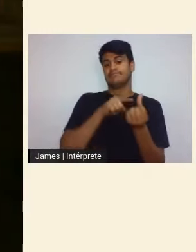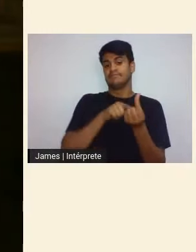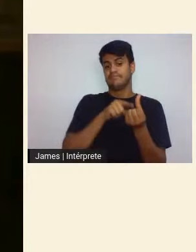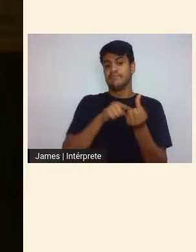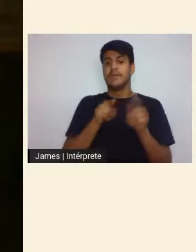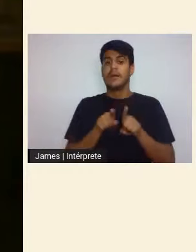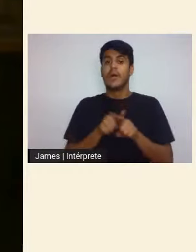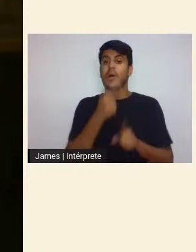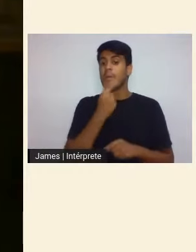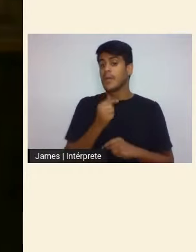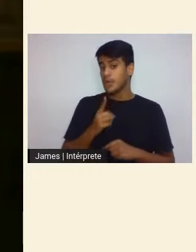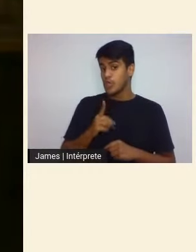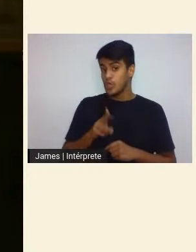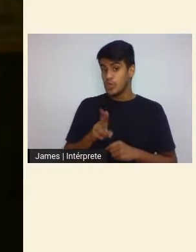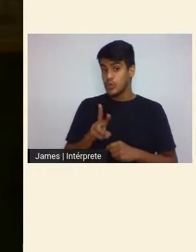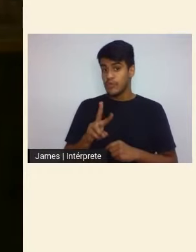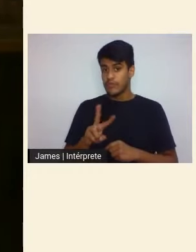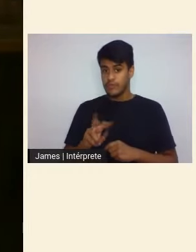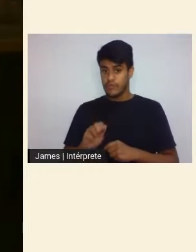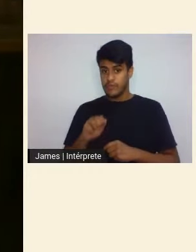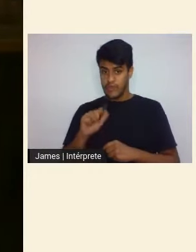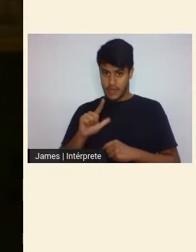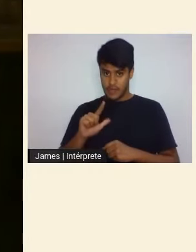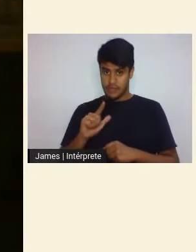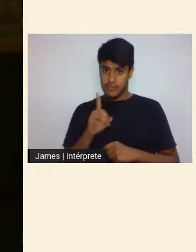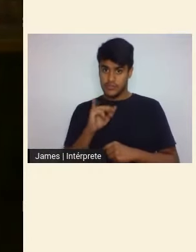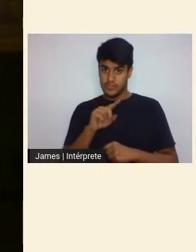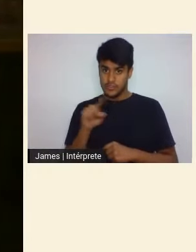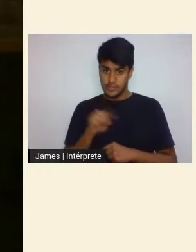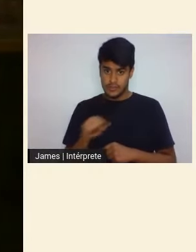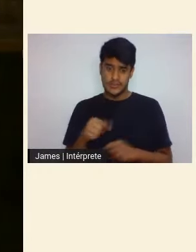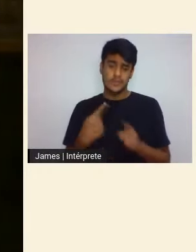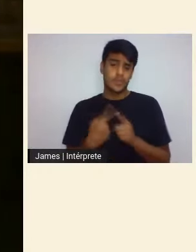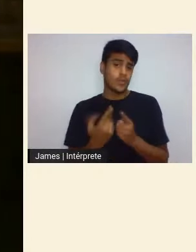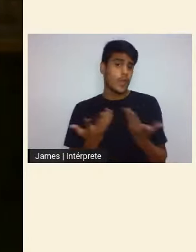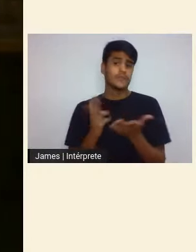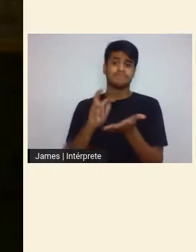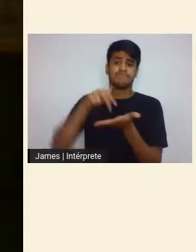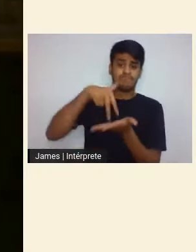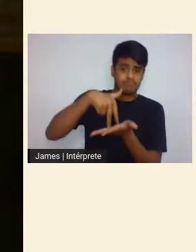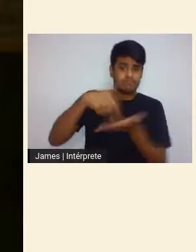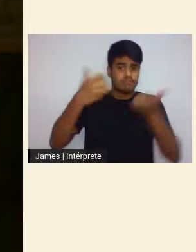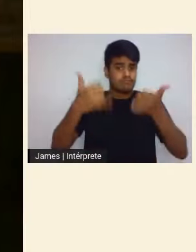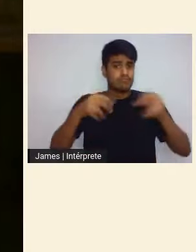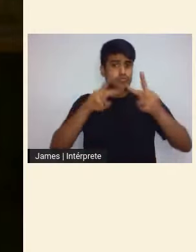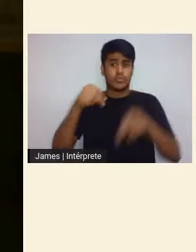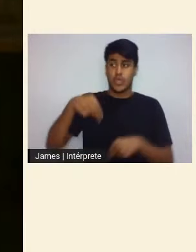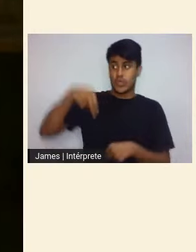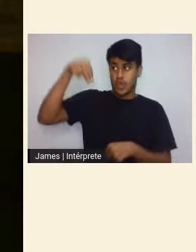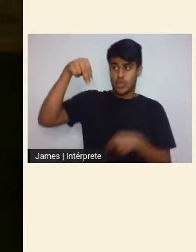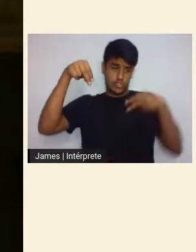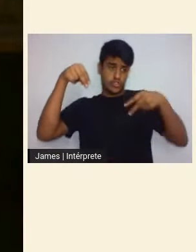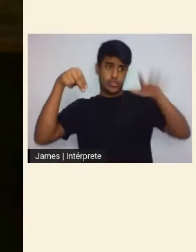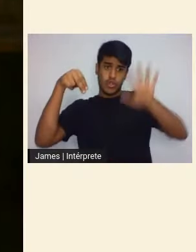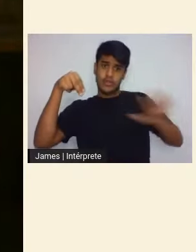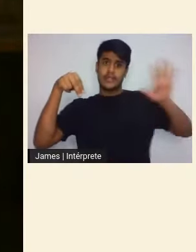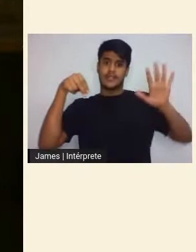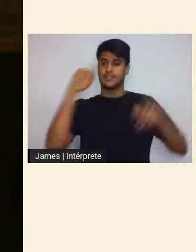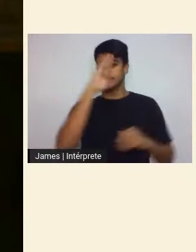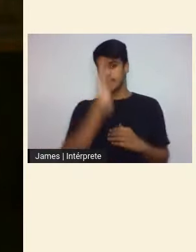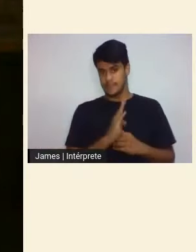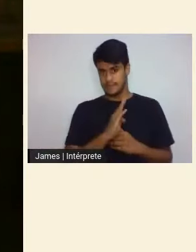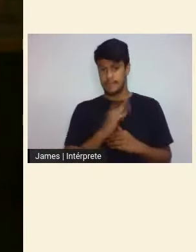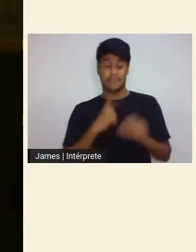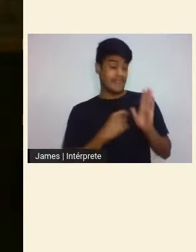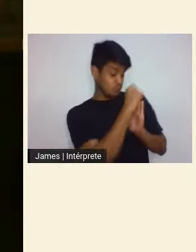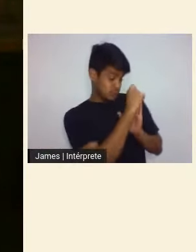sem sentido que estamos falando aqui a partir do norte, do nordeste do Brasil. Eu fiz um texto, né, de apresentação que eu